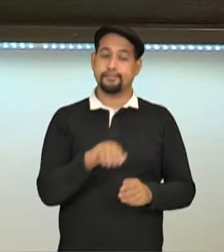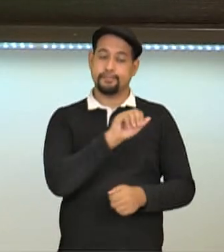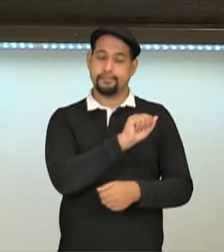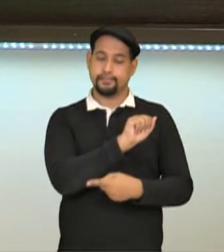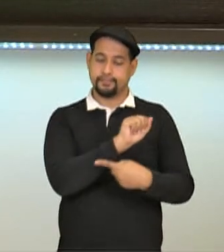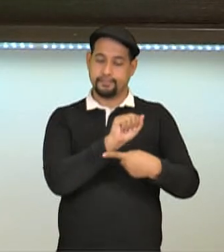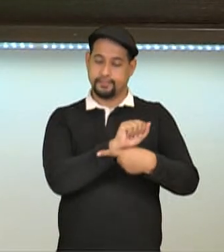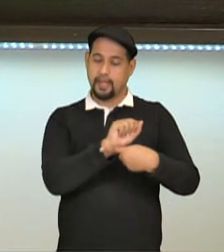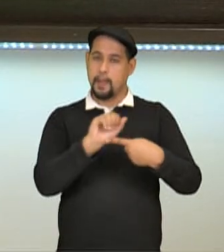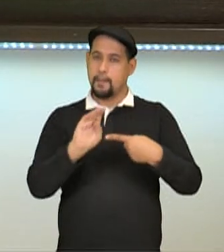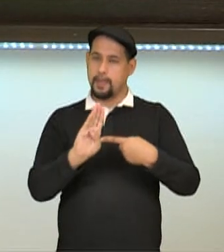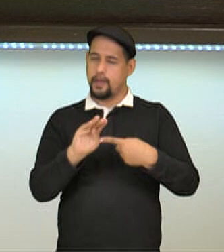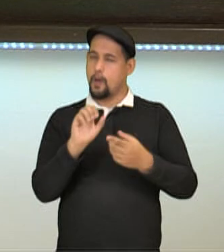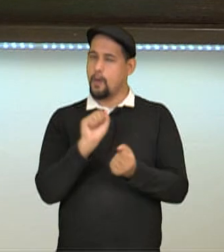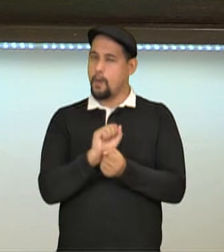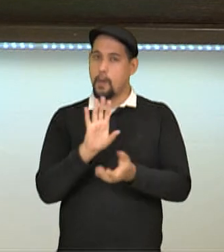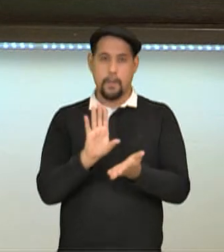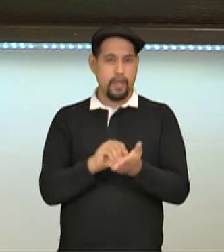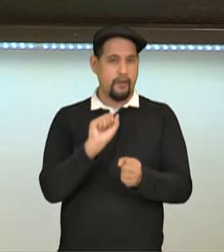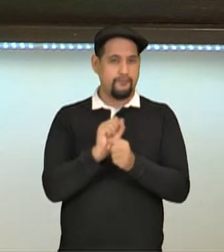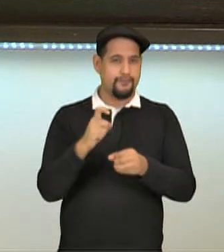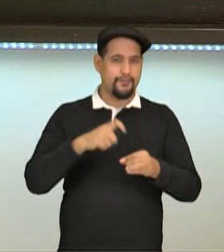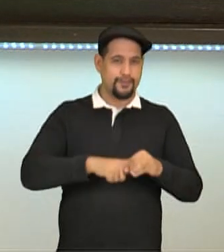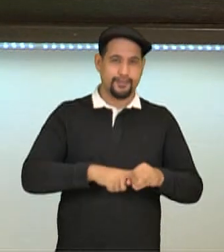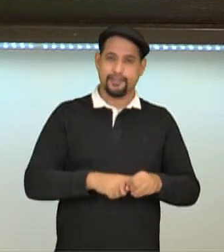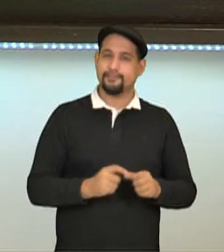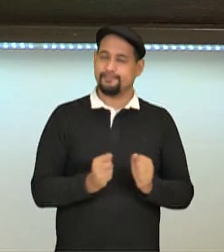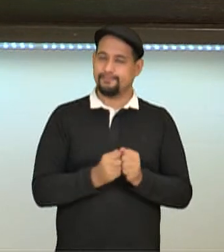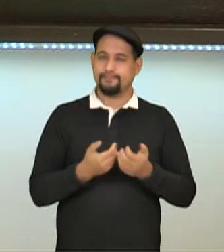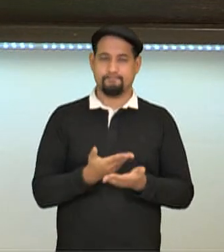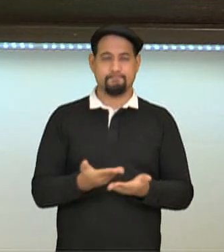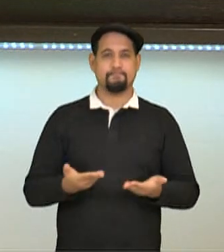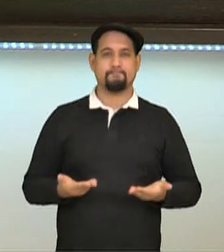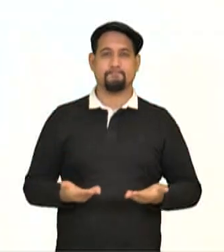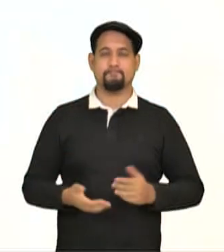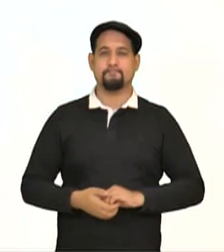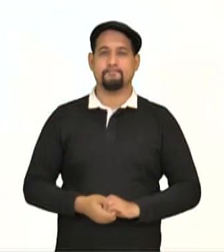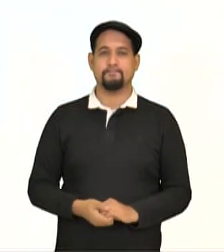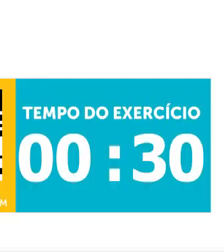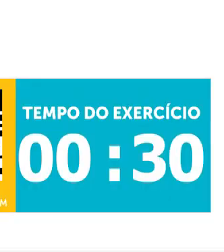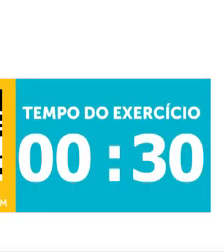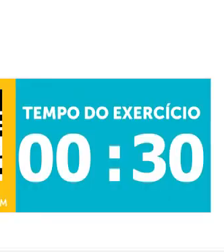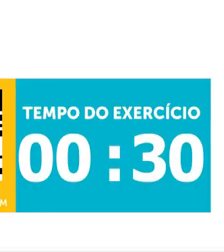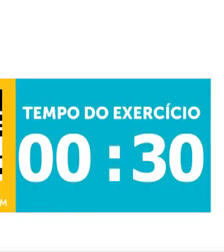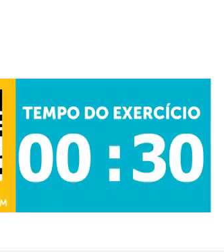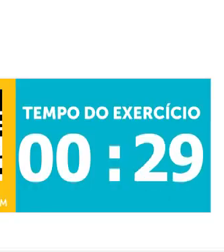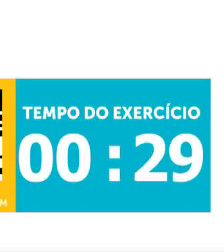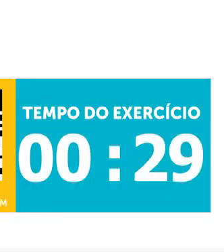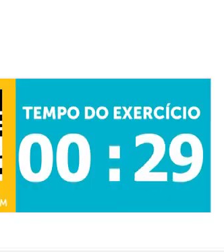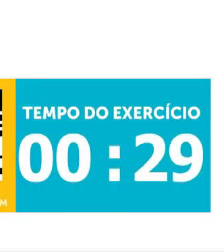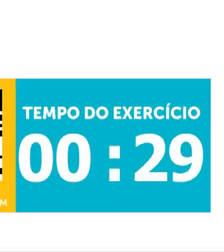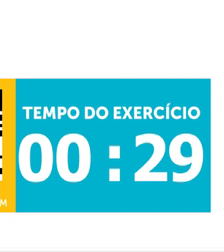B. Tempo para vocês copiarem e a gente já retorna para falar sobre plano.